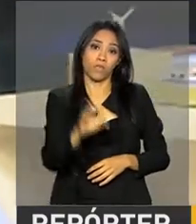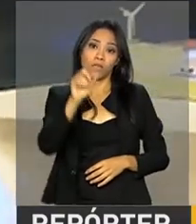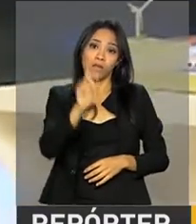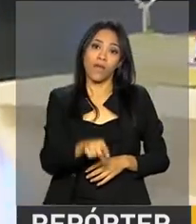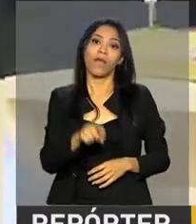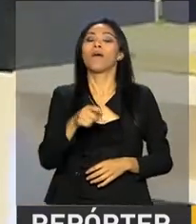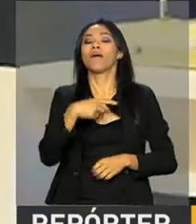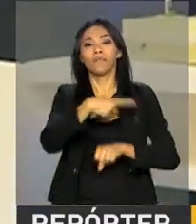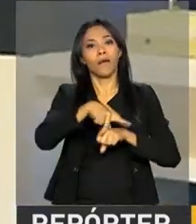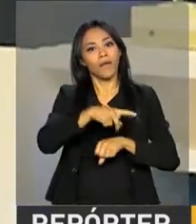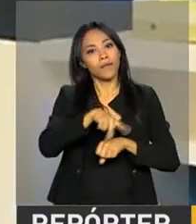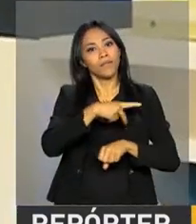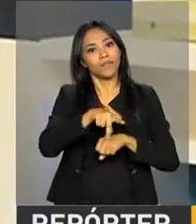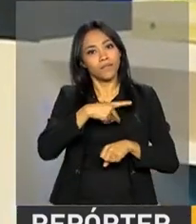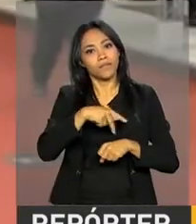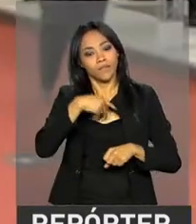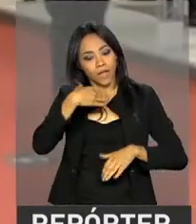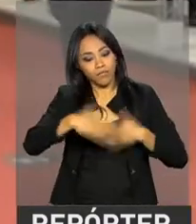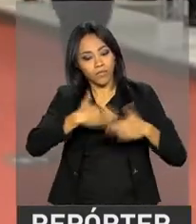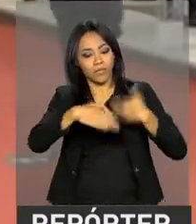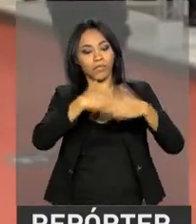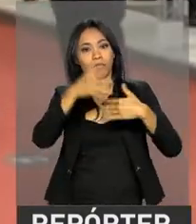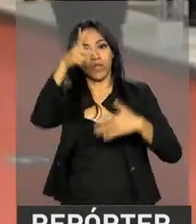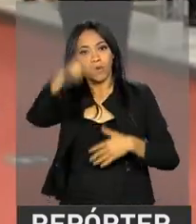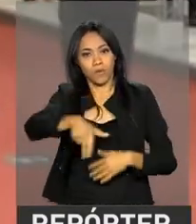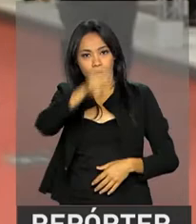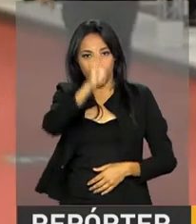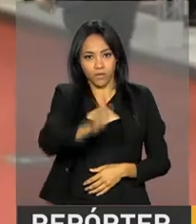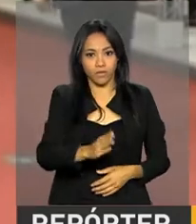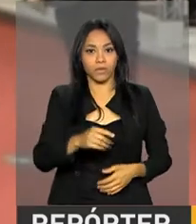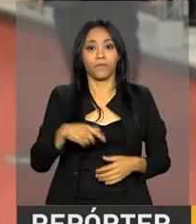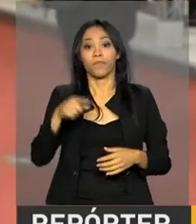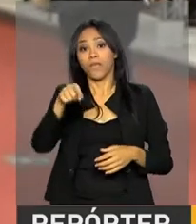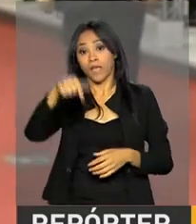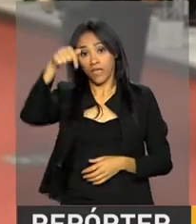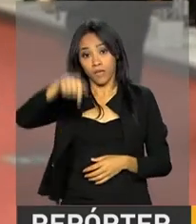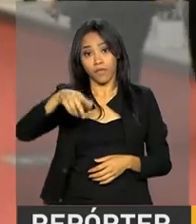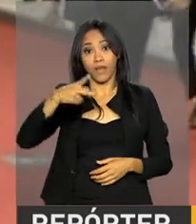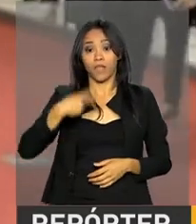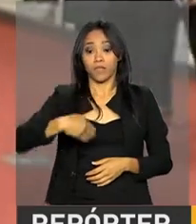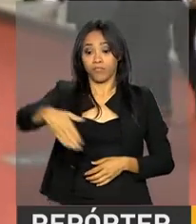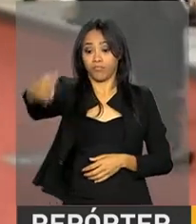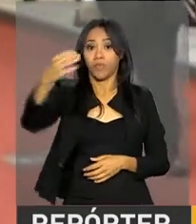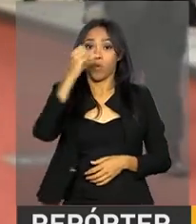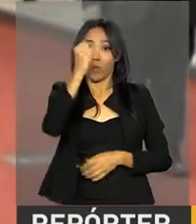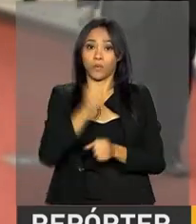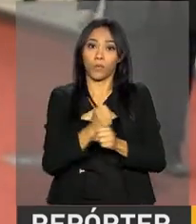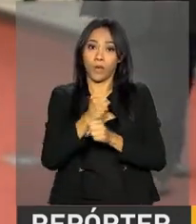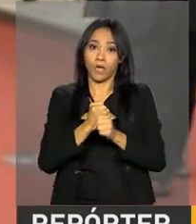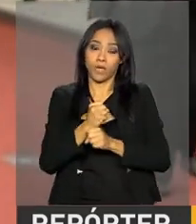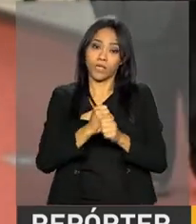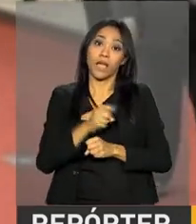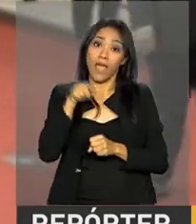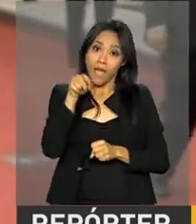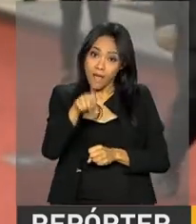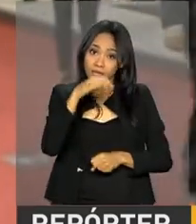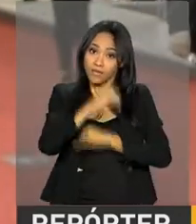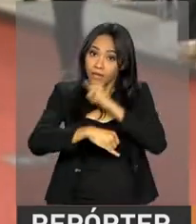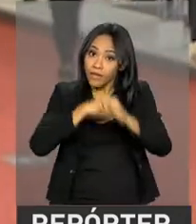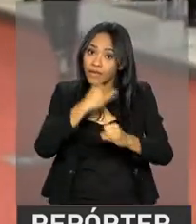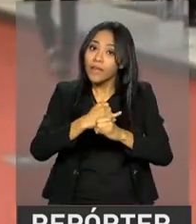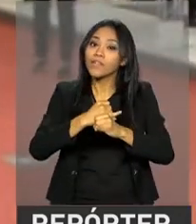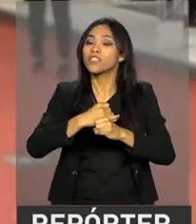como o brasil aqui a expectativa é de que nos próximos oito anos a internet das coisas movimente cerca de 200 bilhões de